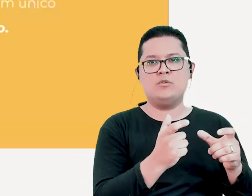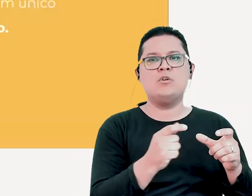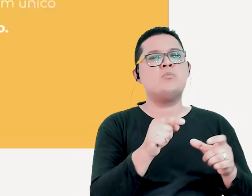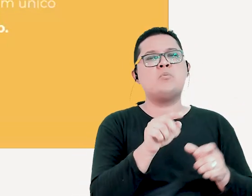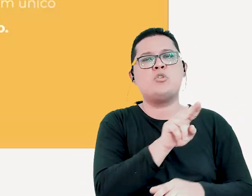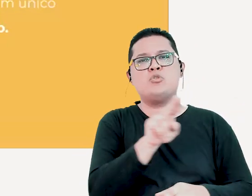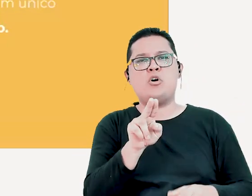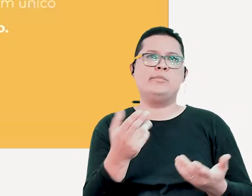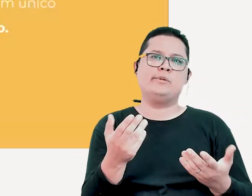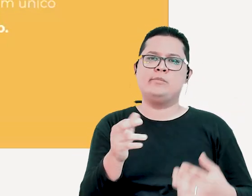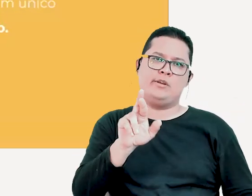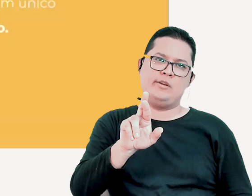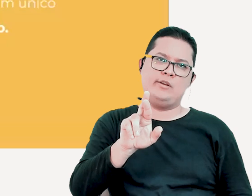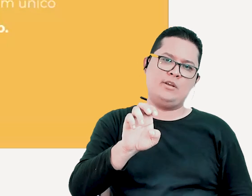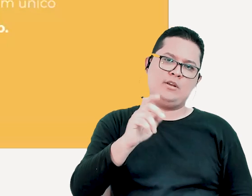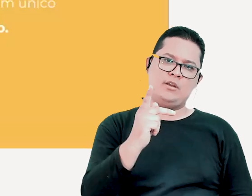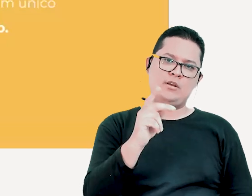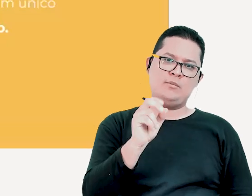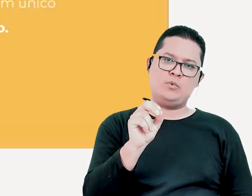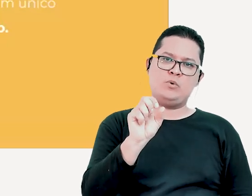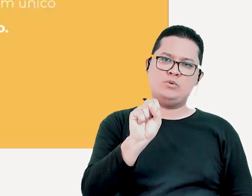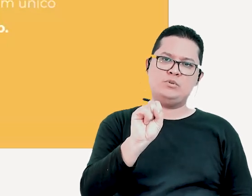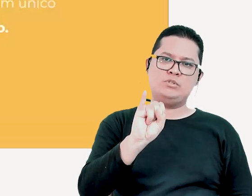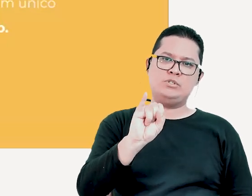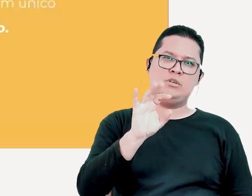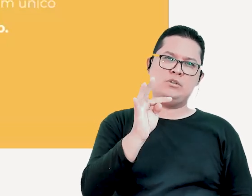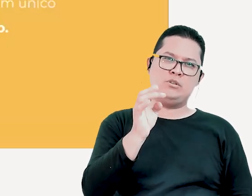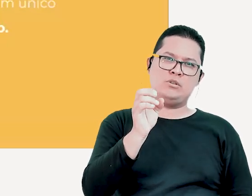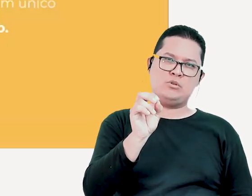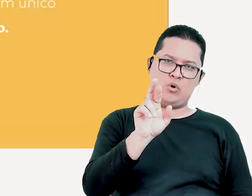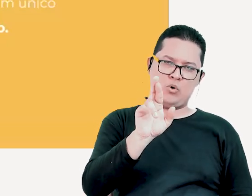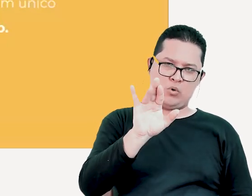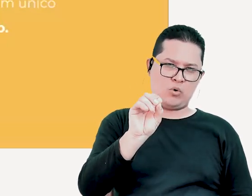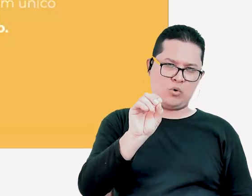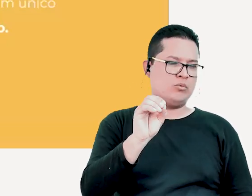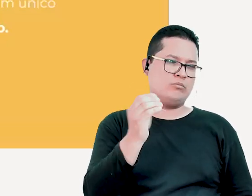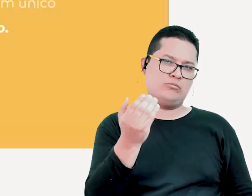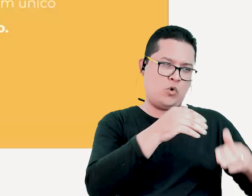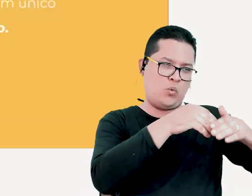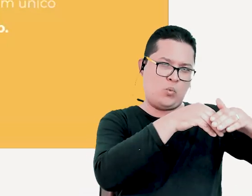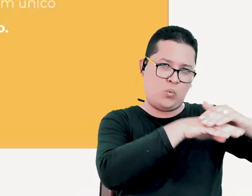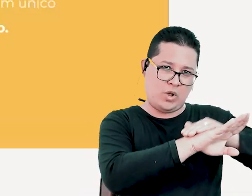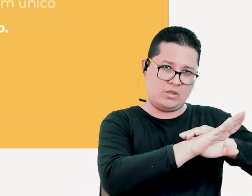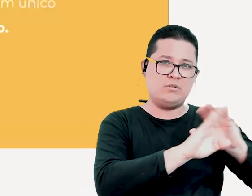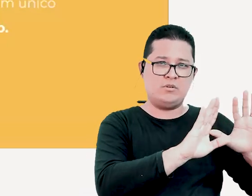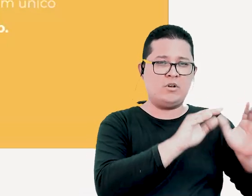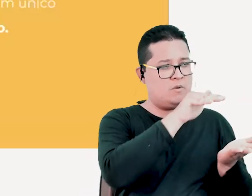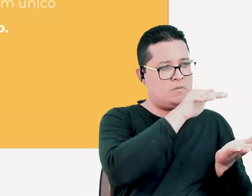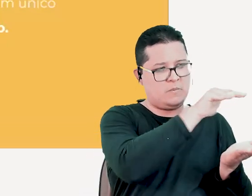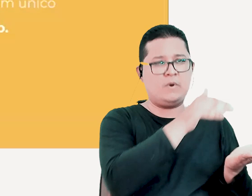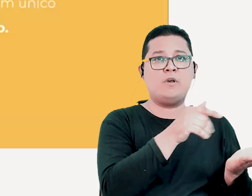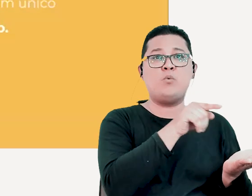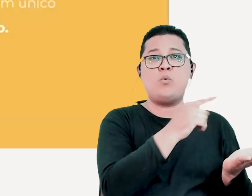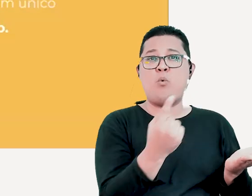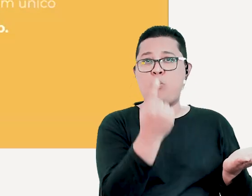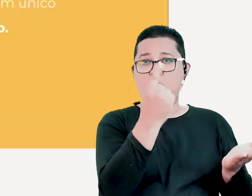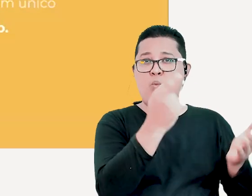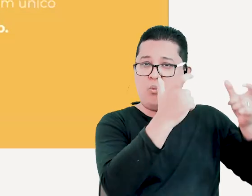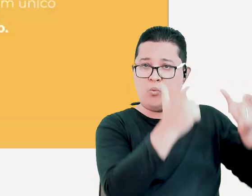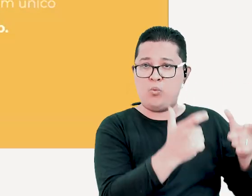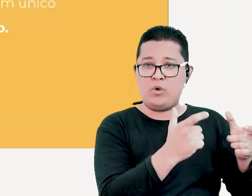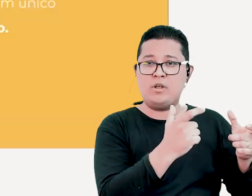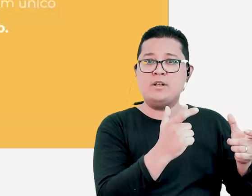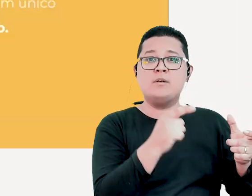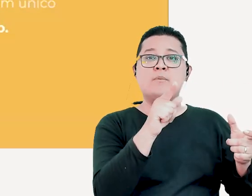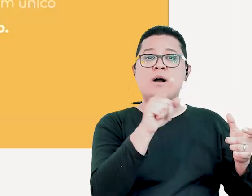um lugar que você precisa organizar e ter essas documentações estratégicas para ser mais fácil dessa